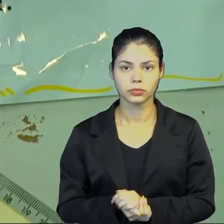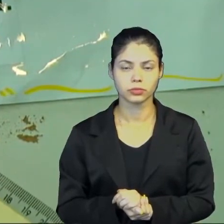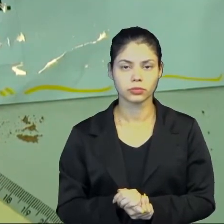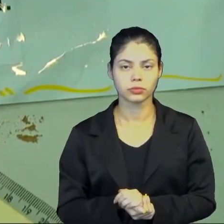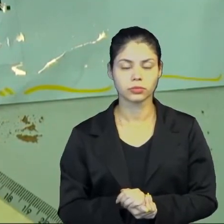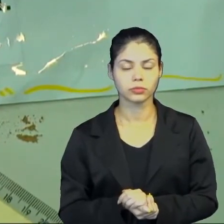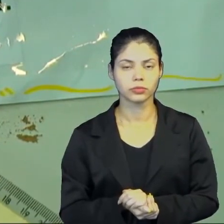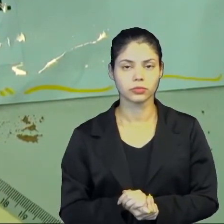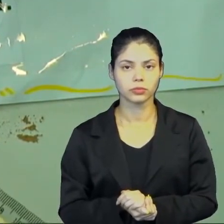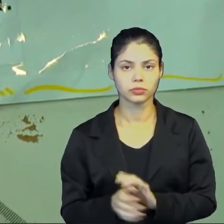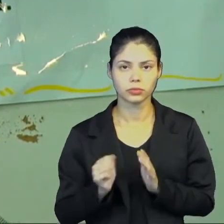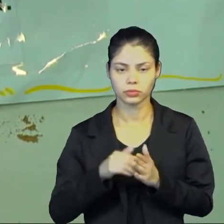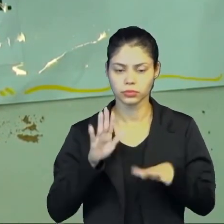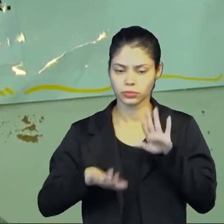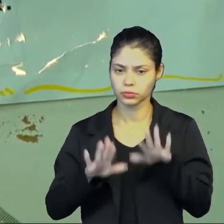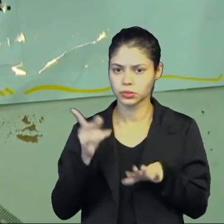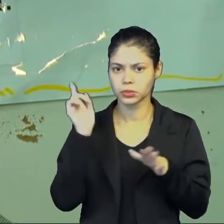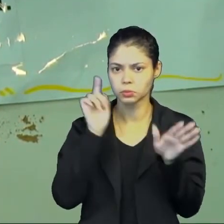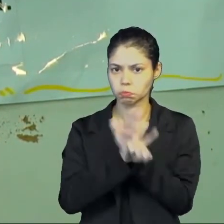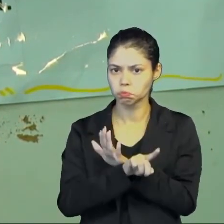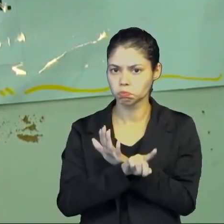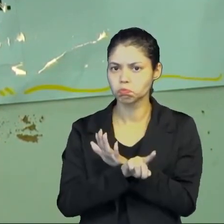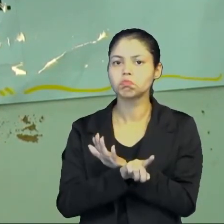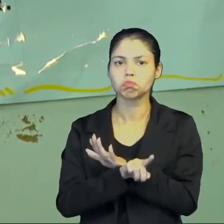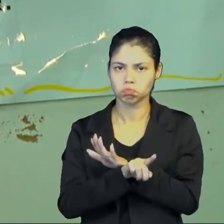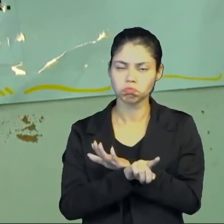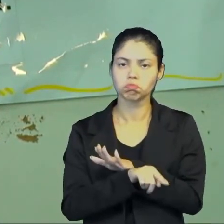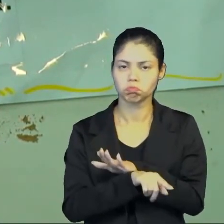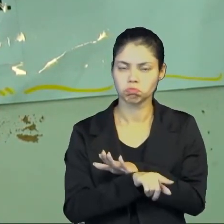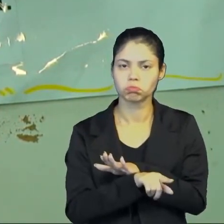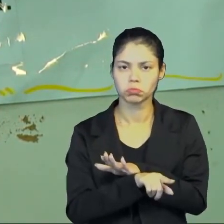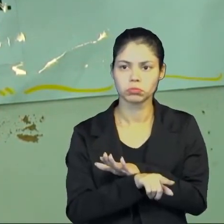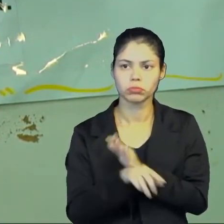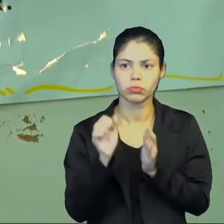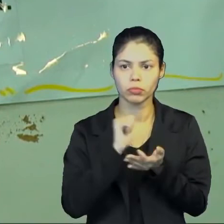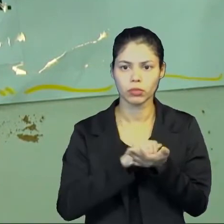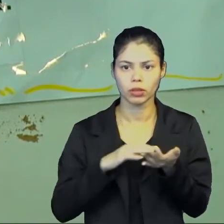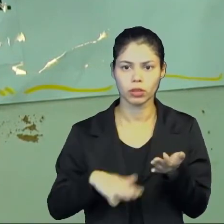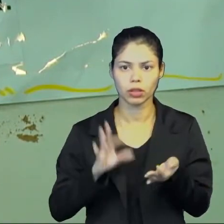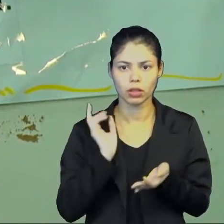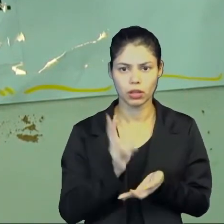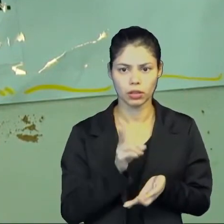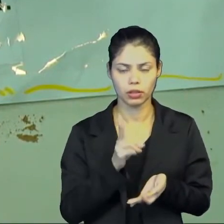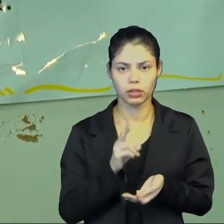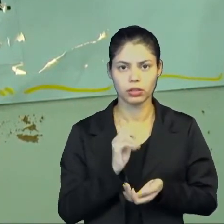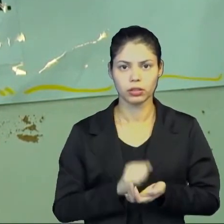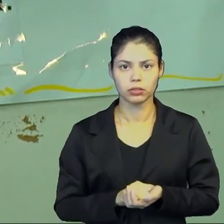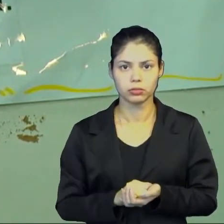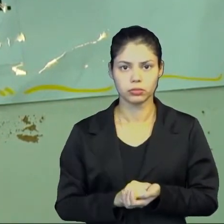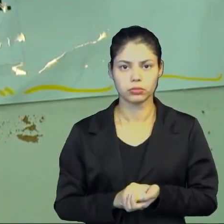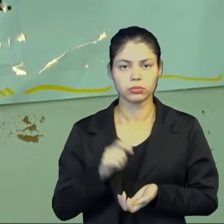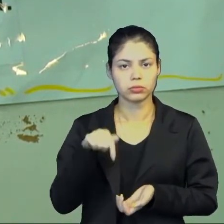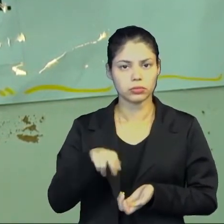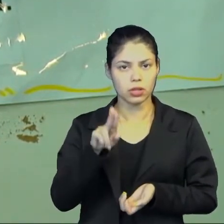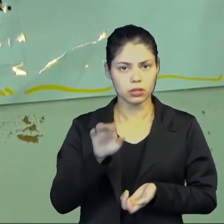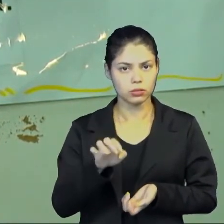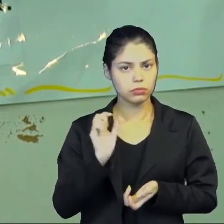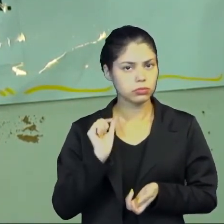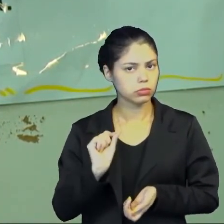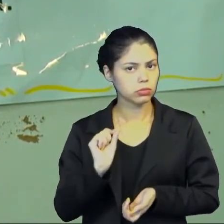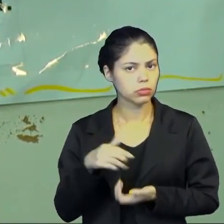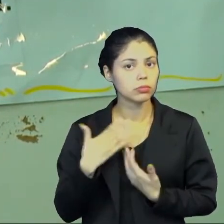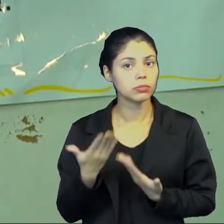que. Muitas vezes vem questões parecidas como essa nas atividades, não é mesmo? Esse que se refere